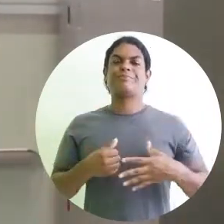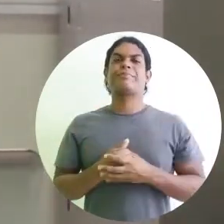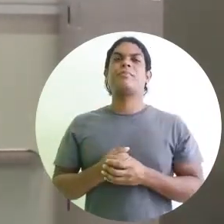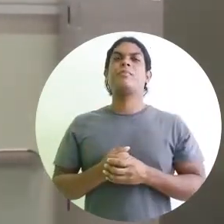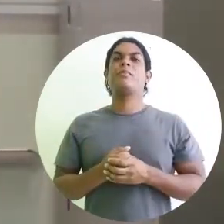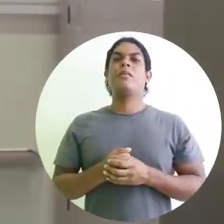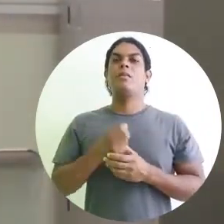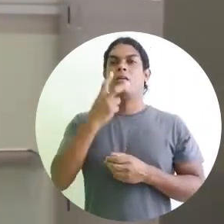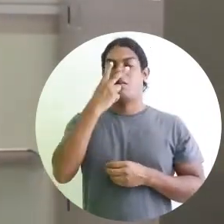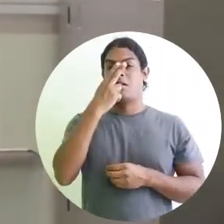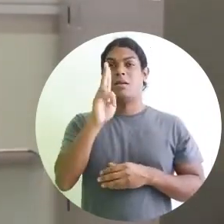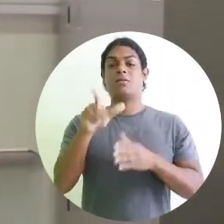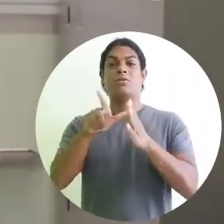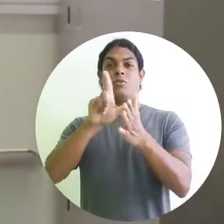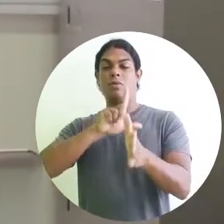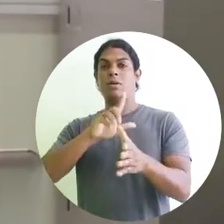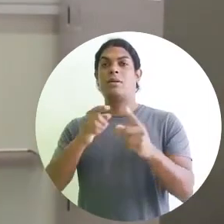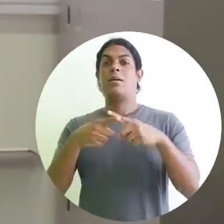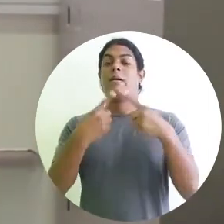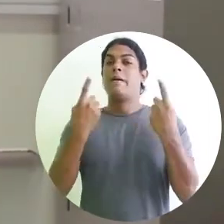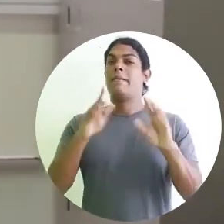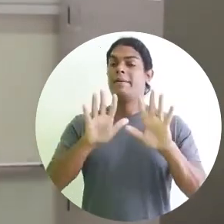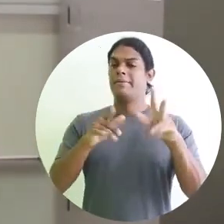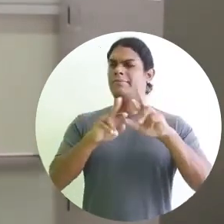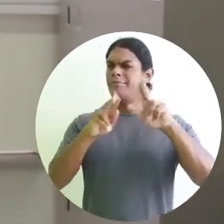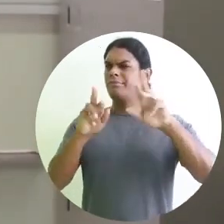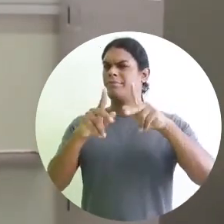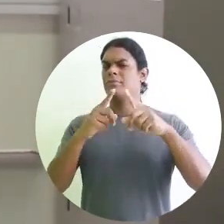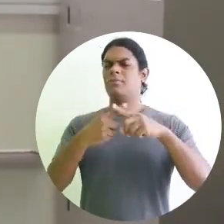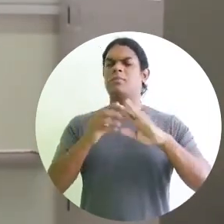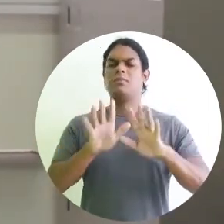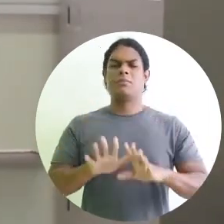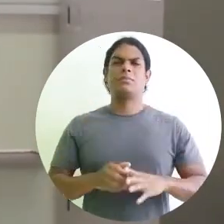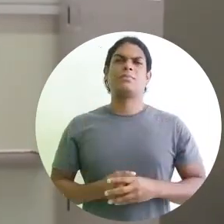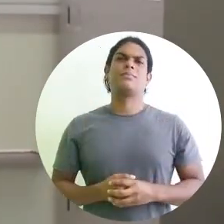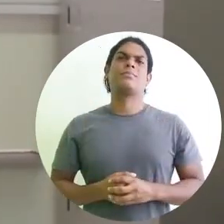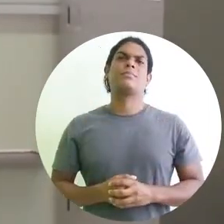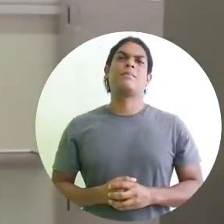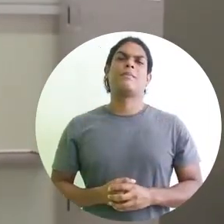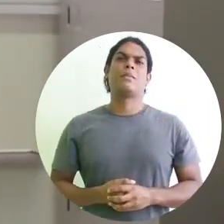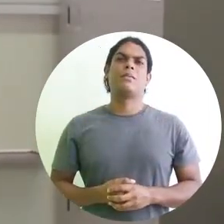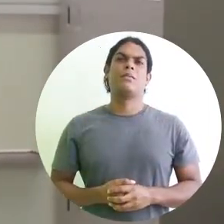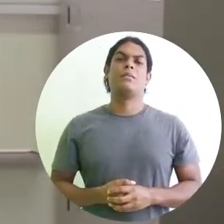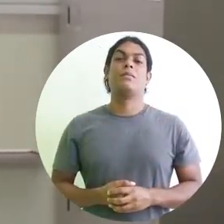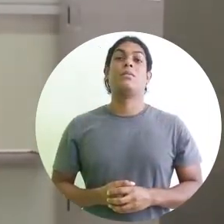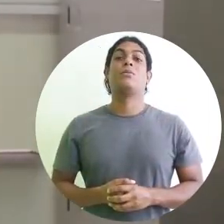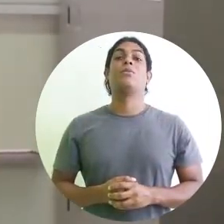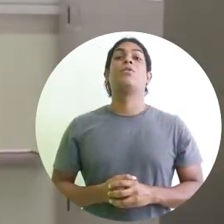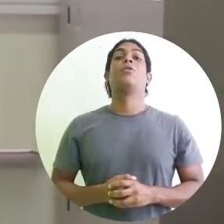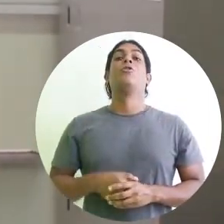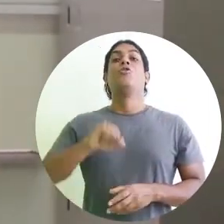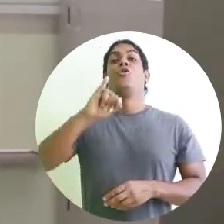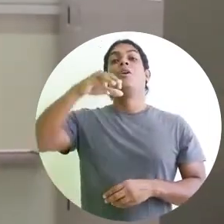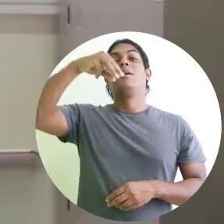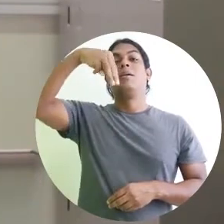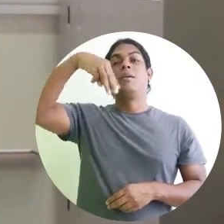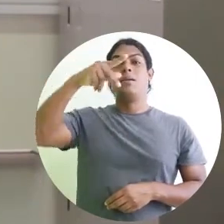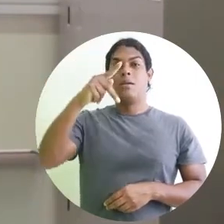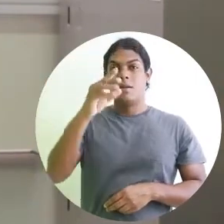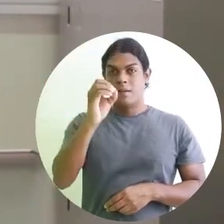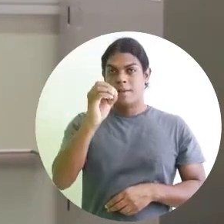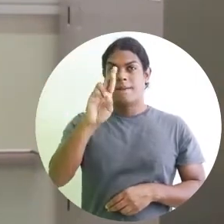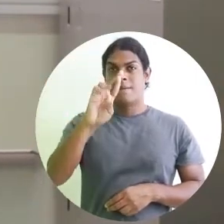modalidade anterior, mas é um pouco diferente, porque funciona da seguinte forma. O importador, né,